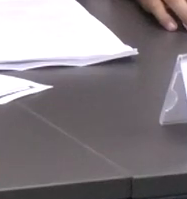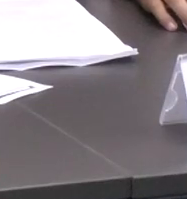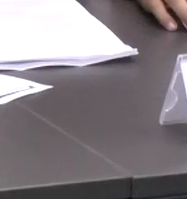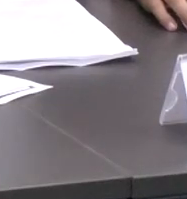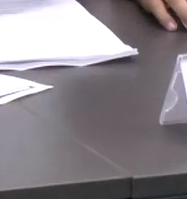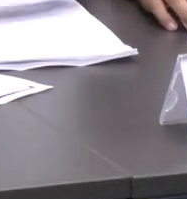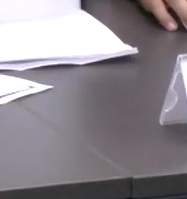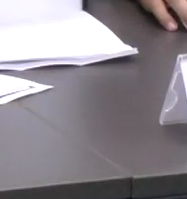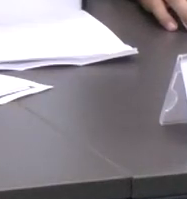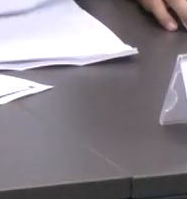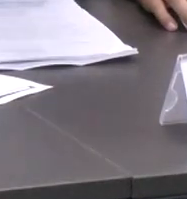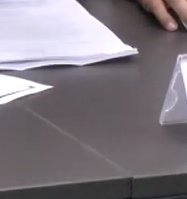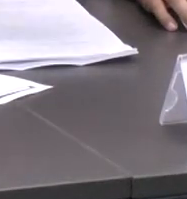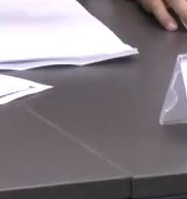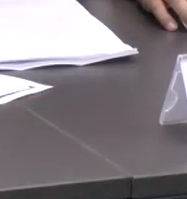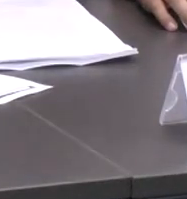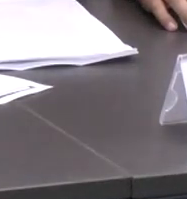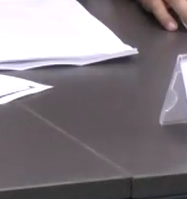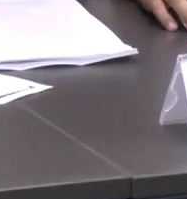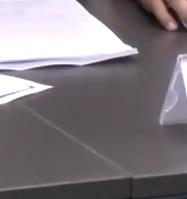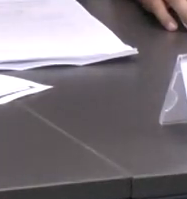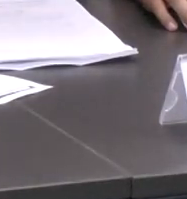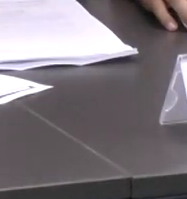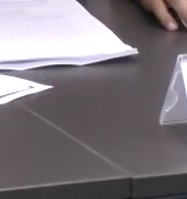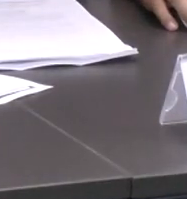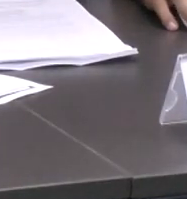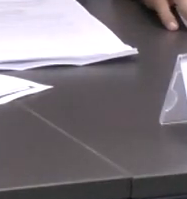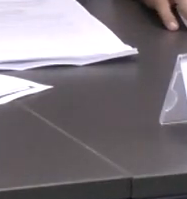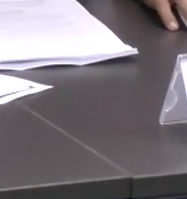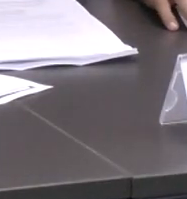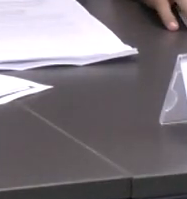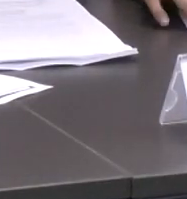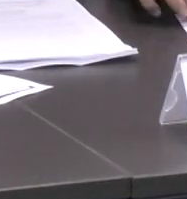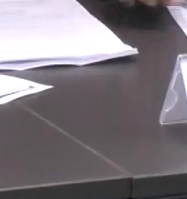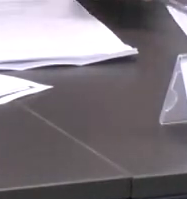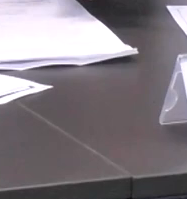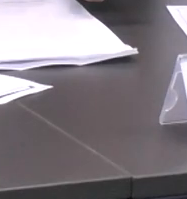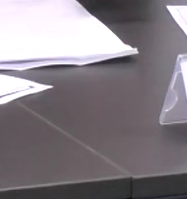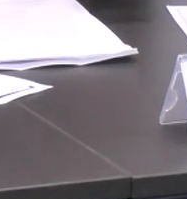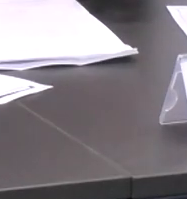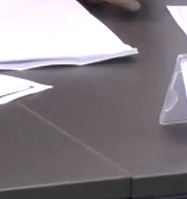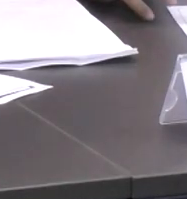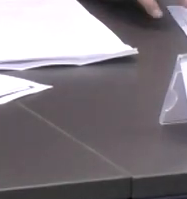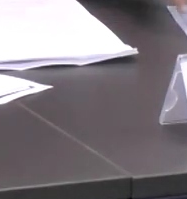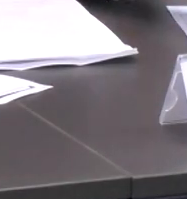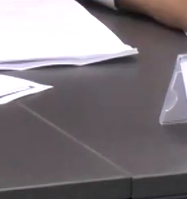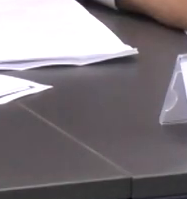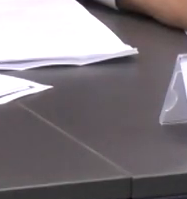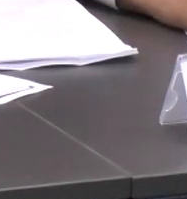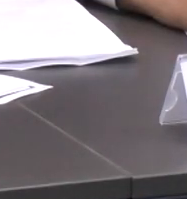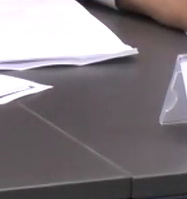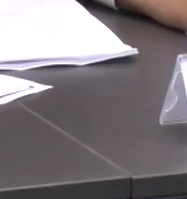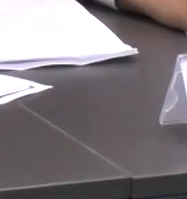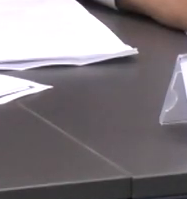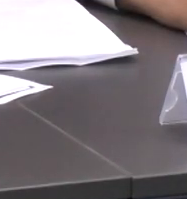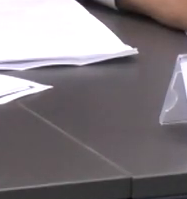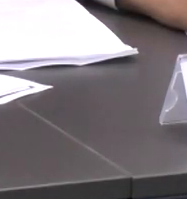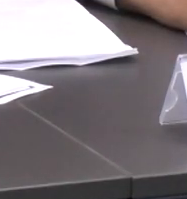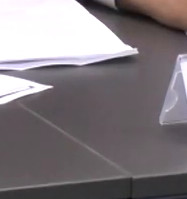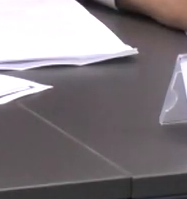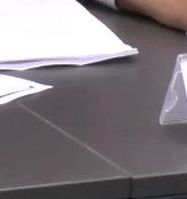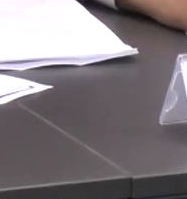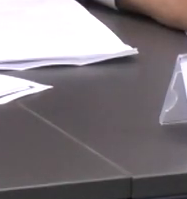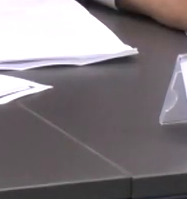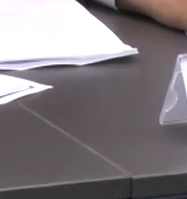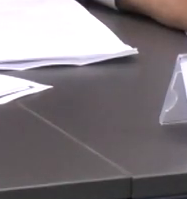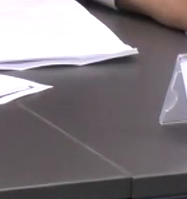a Dani nós não podemos Renato errar mas uma coisa é fato hoje o que eu tô vendo sabe o quê é o judiciário protegendo Esses caras são